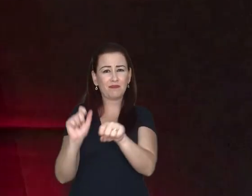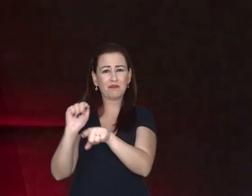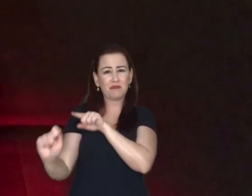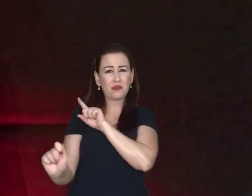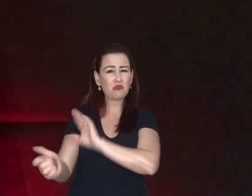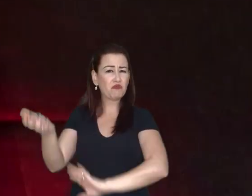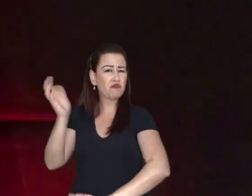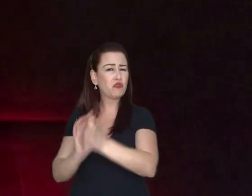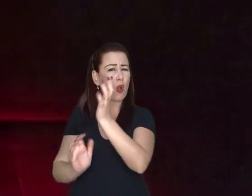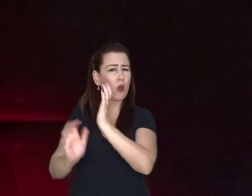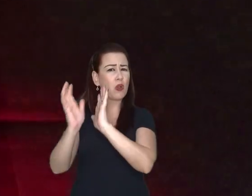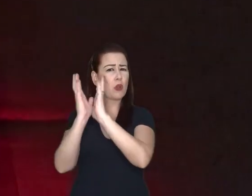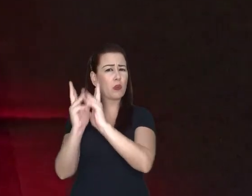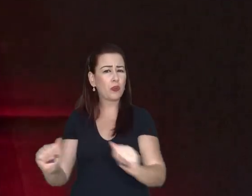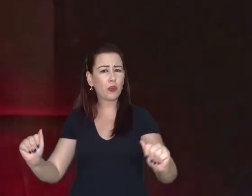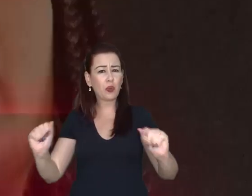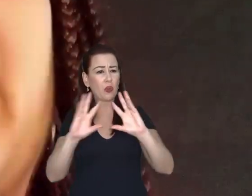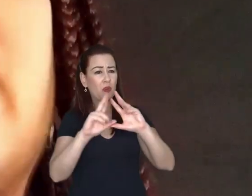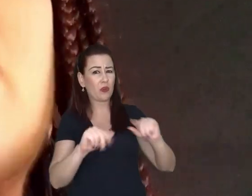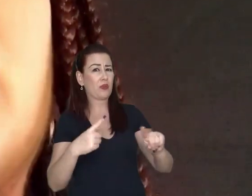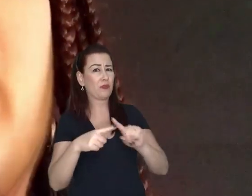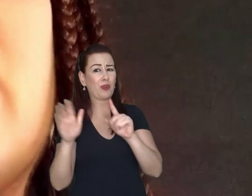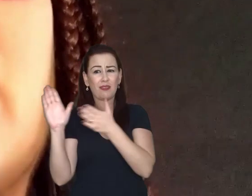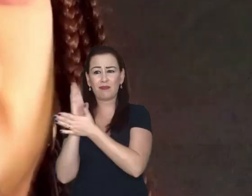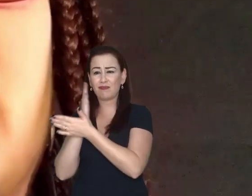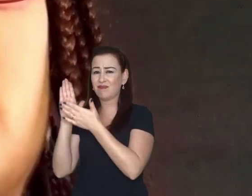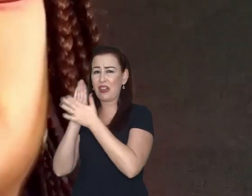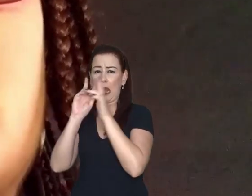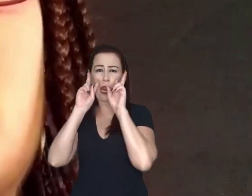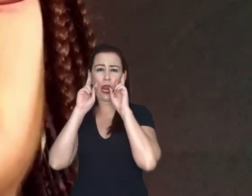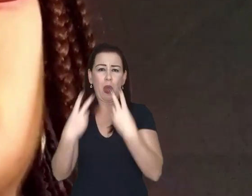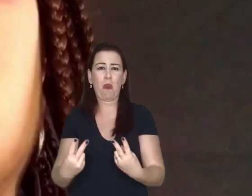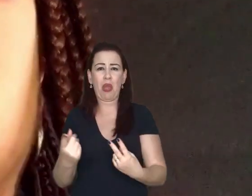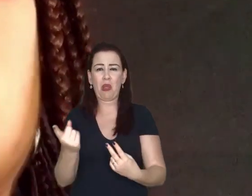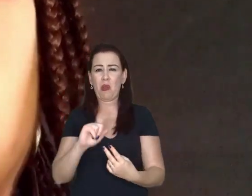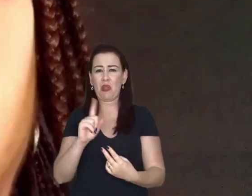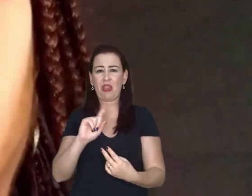pela estupidez e intolerância.